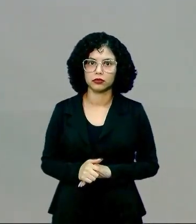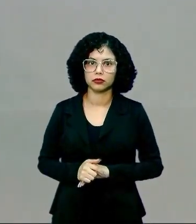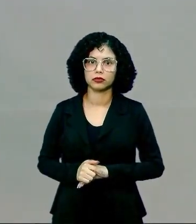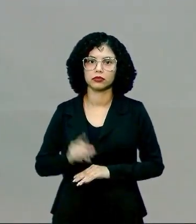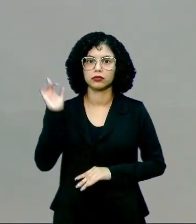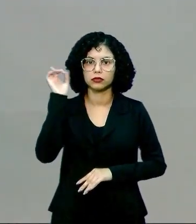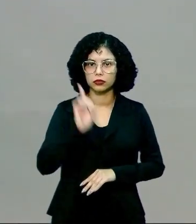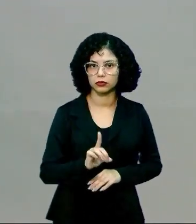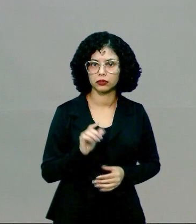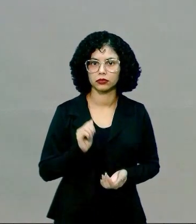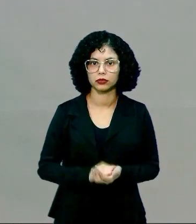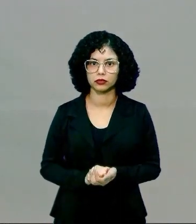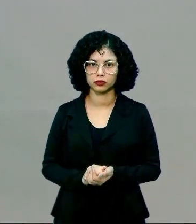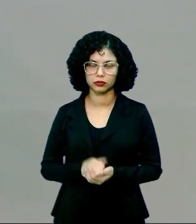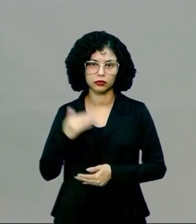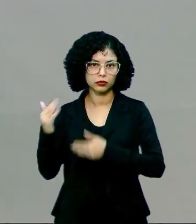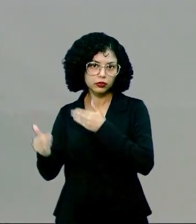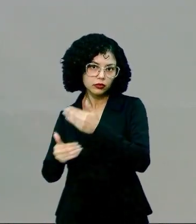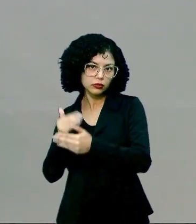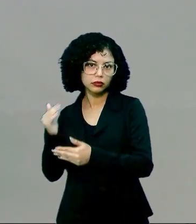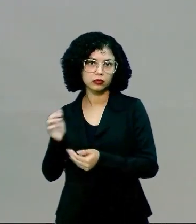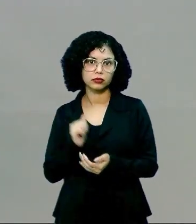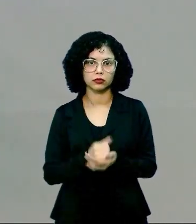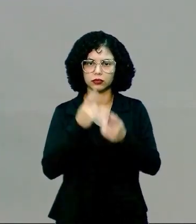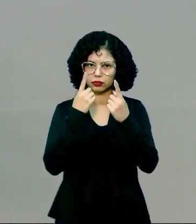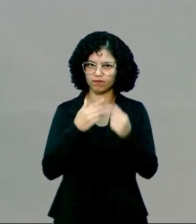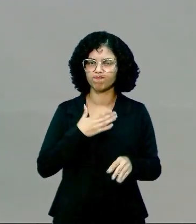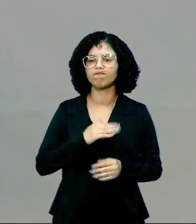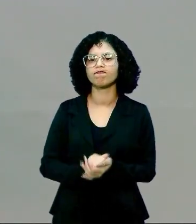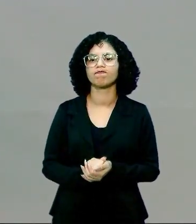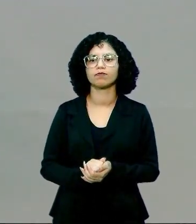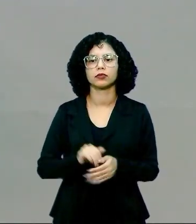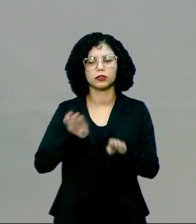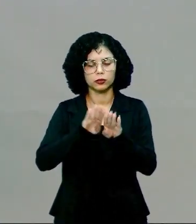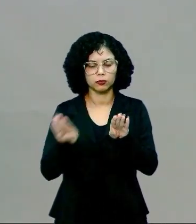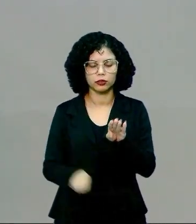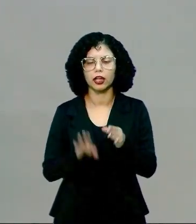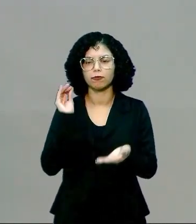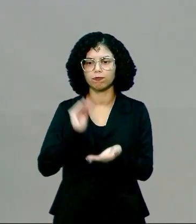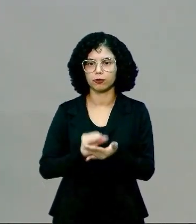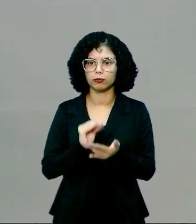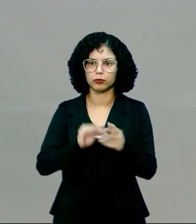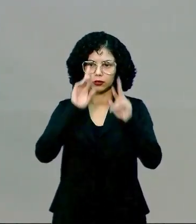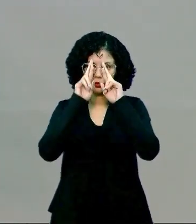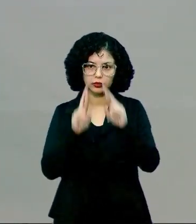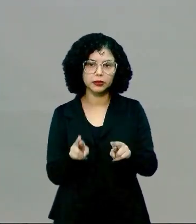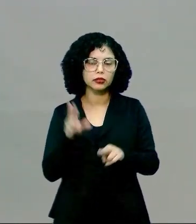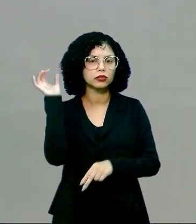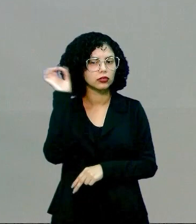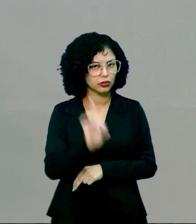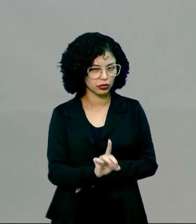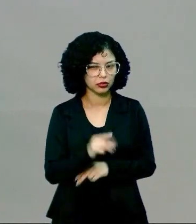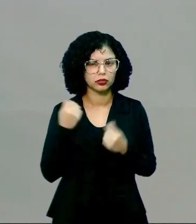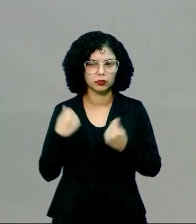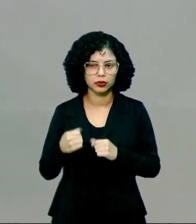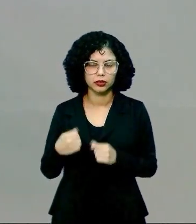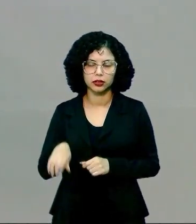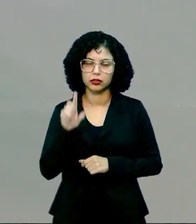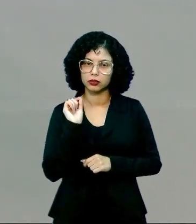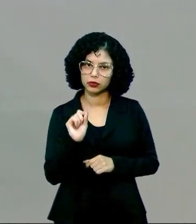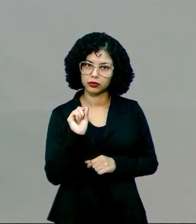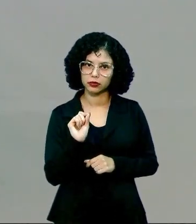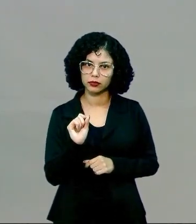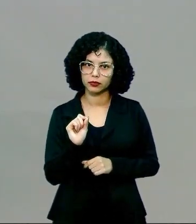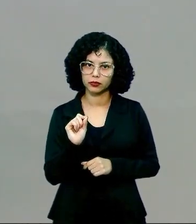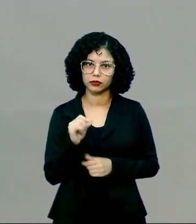De direitos em que o processo de violação, de desrespeito desses direitos, ele precisa, digamos assim,